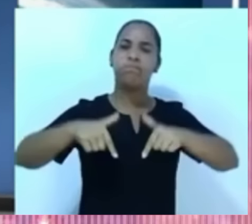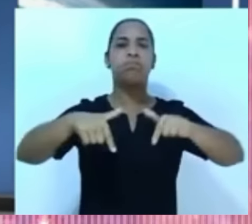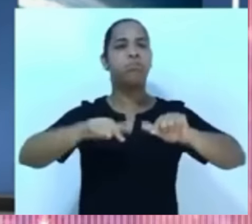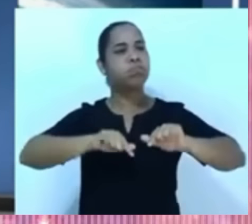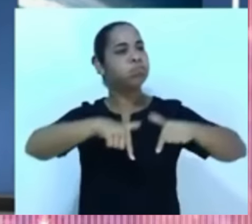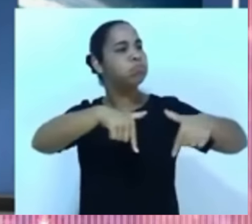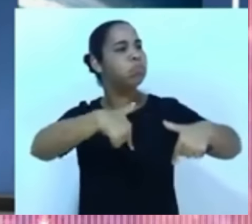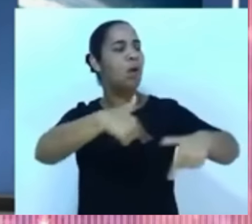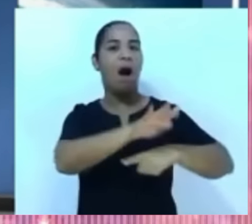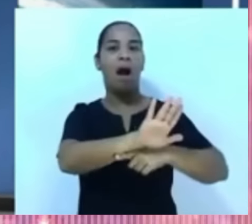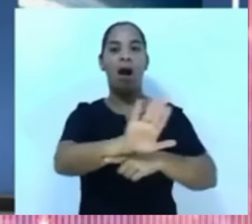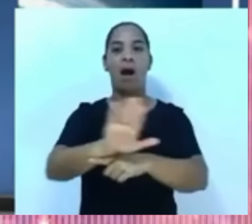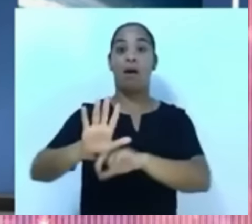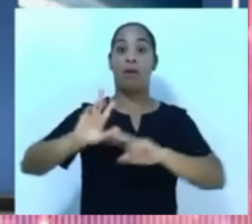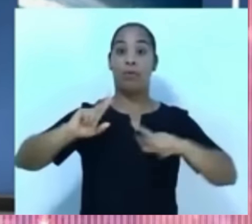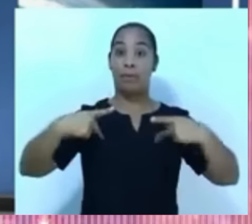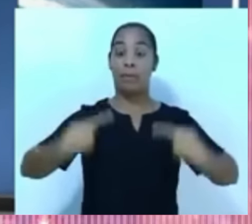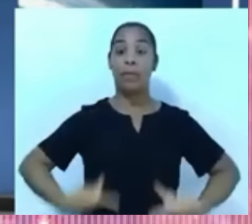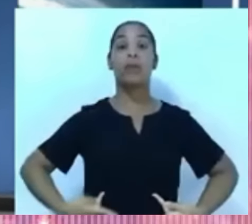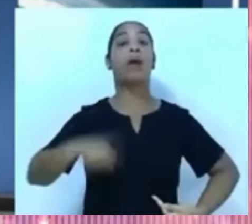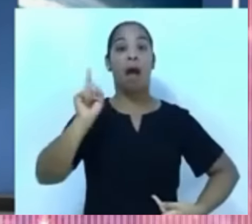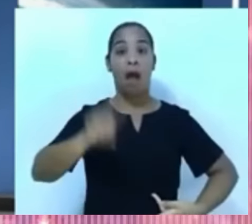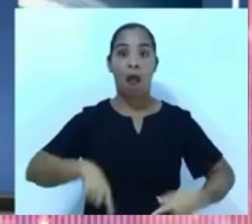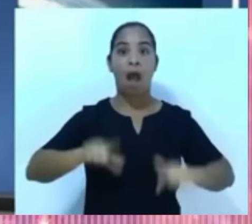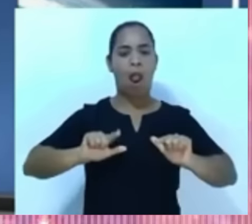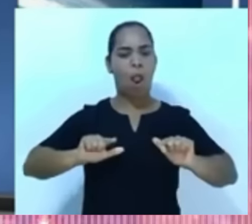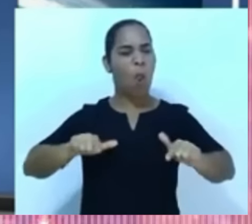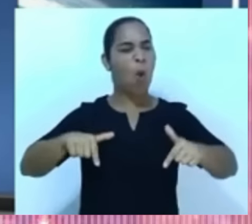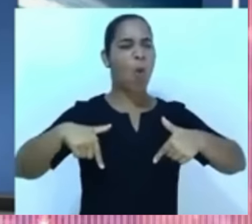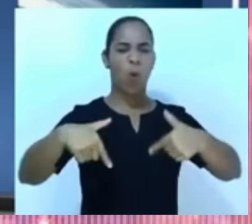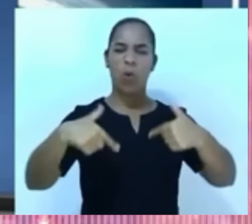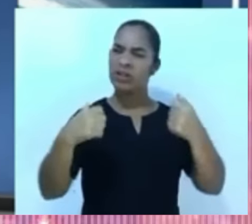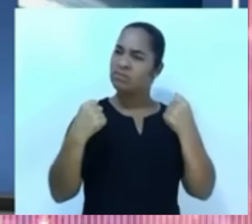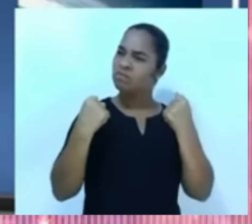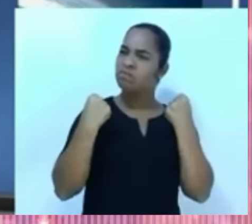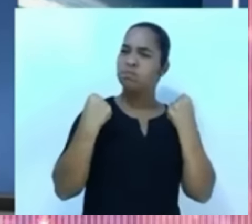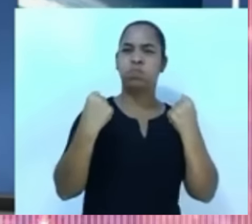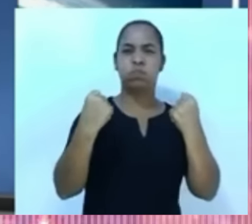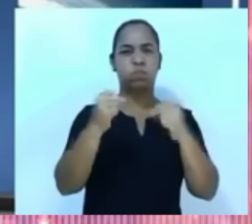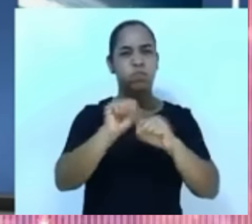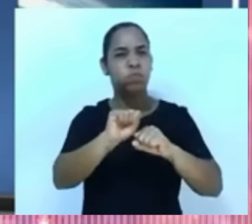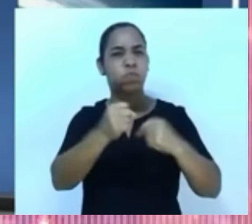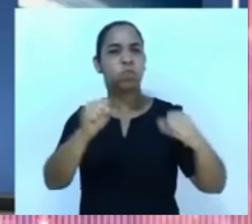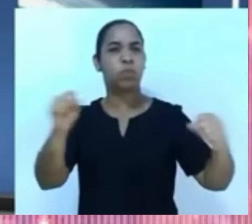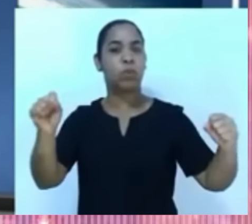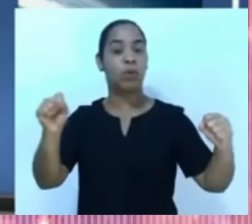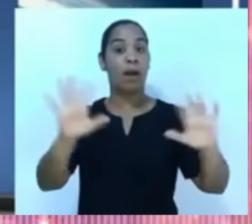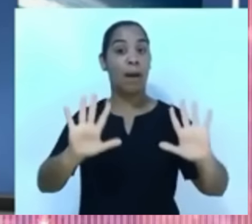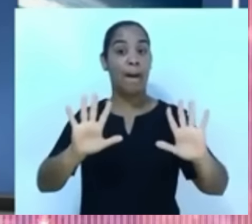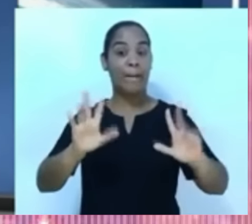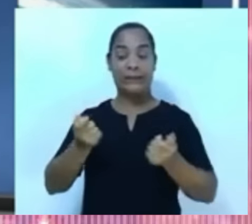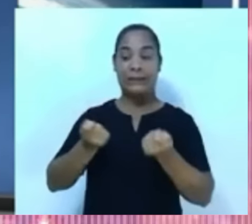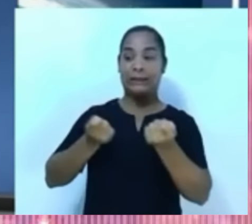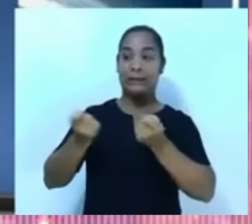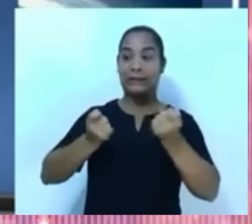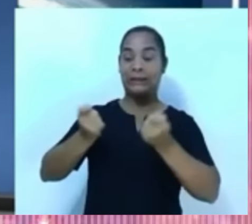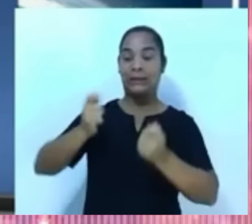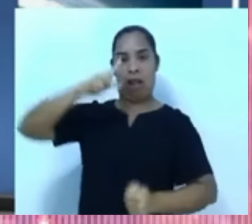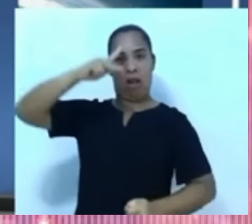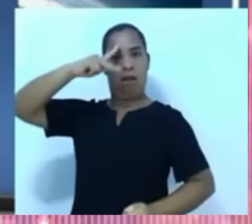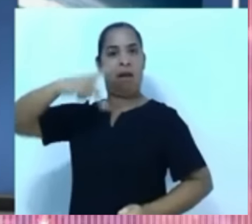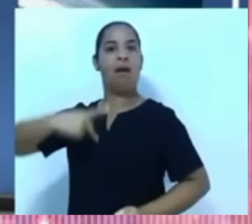humanidade e a luta gigantesca entre o ego e o self